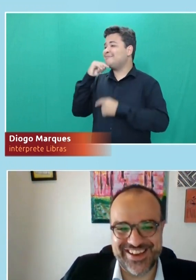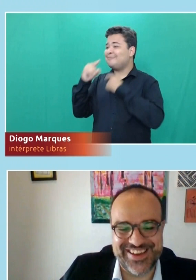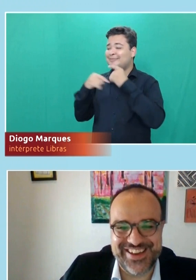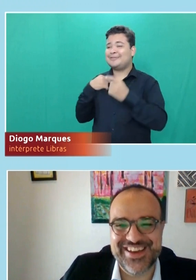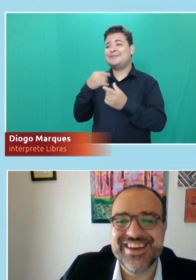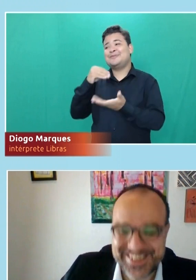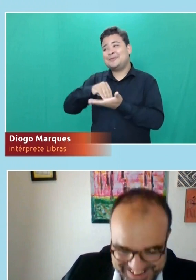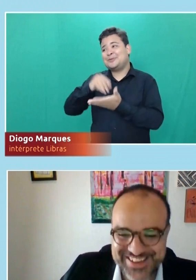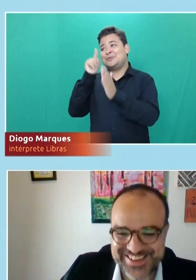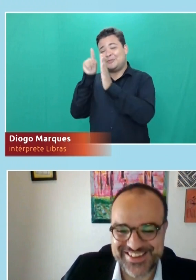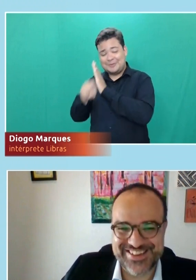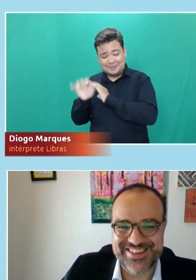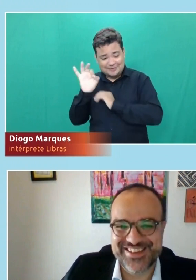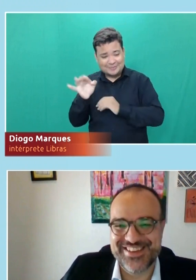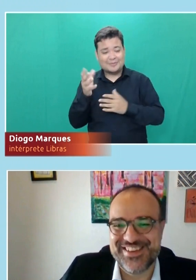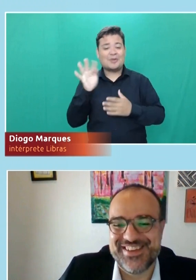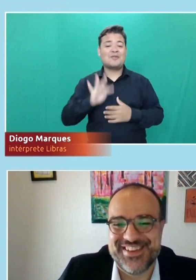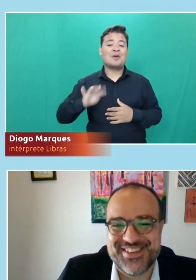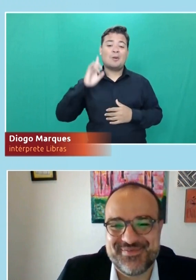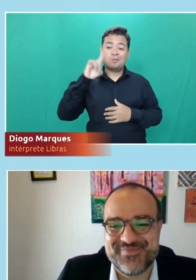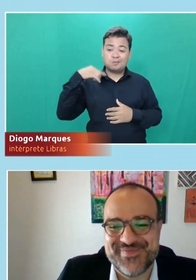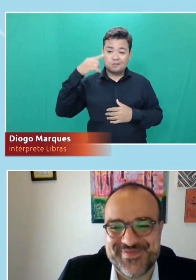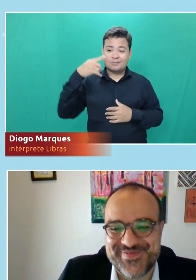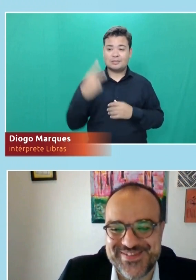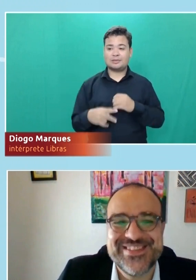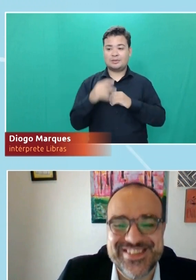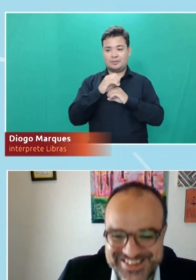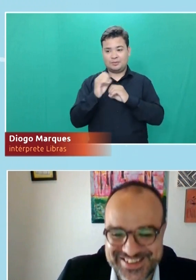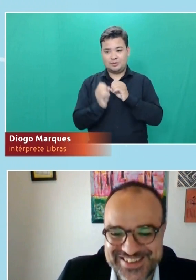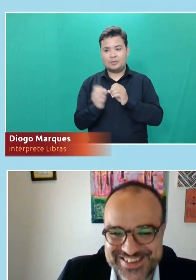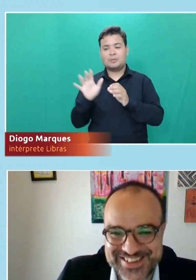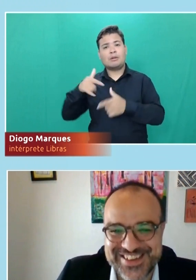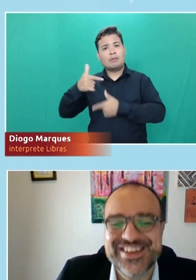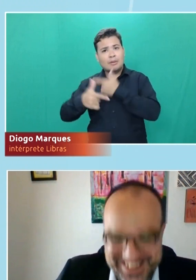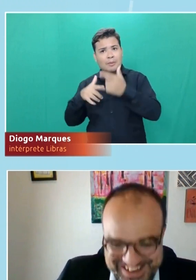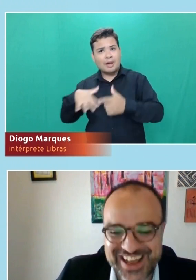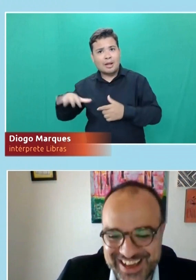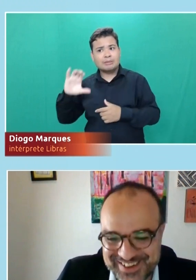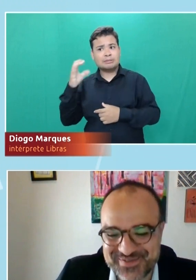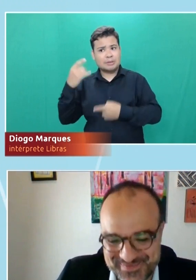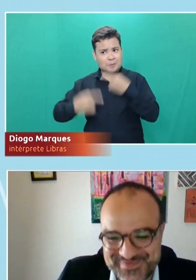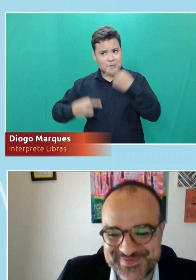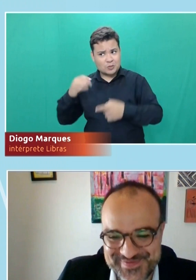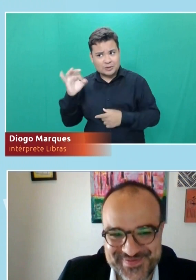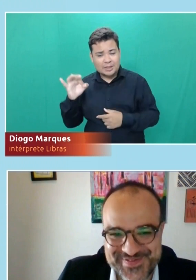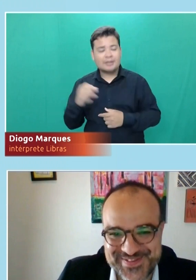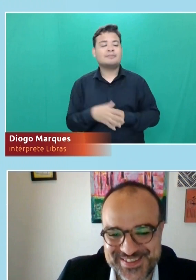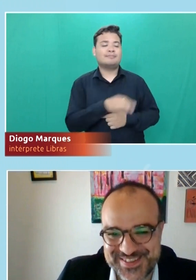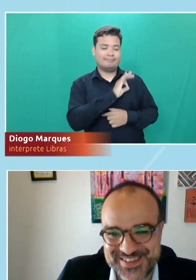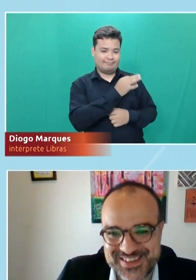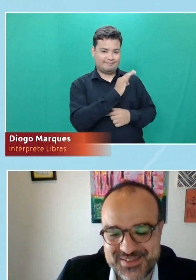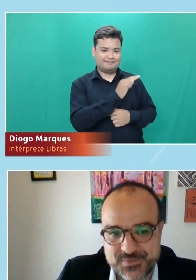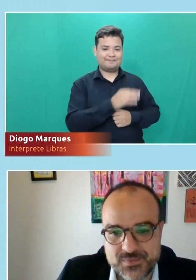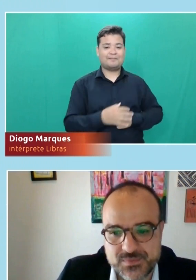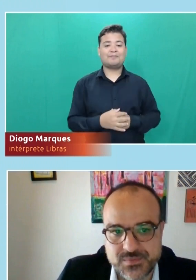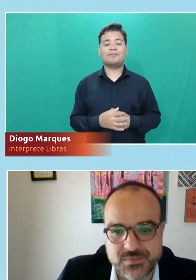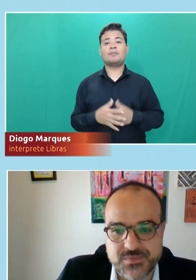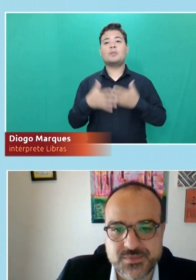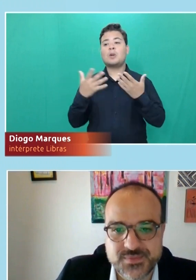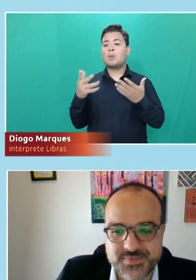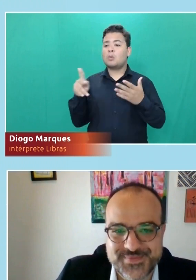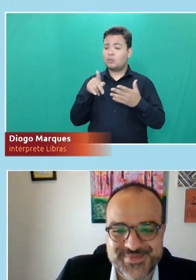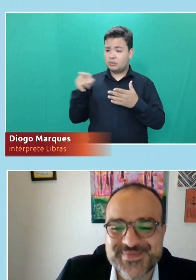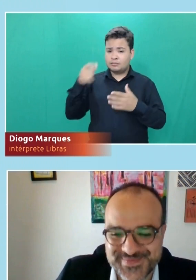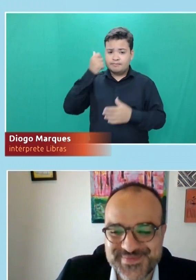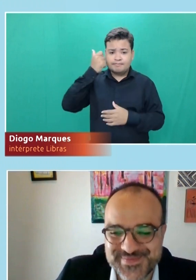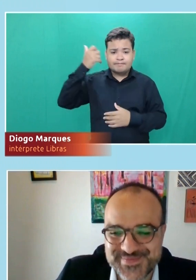da Imagina. Faculdade de Direito da UFG, mais cientista político. Isso eu acertei, né, professor? Claro. Professor, você pode fazer uma